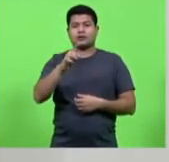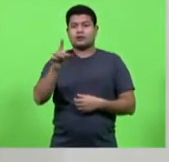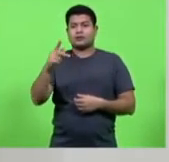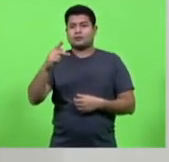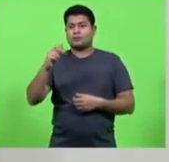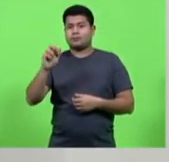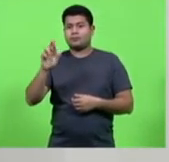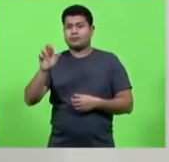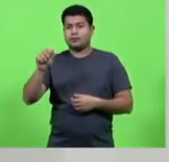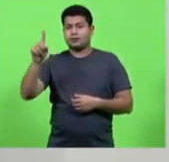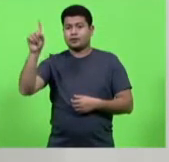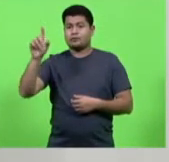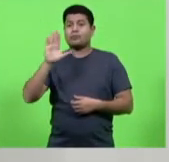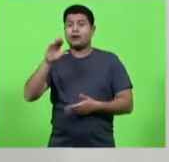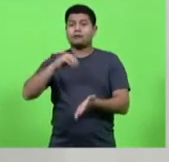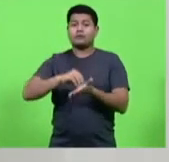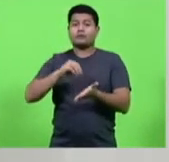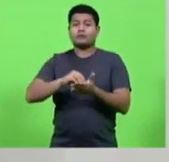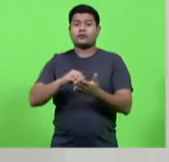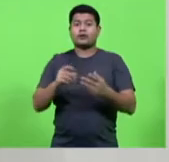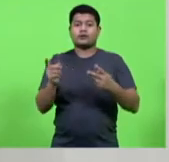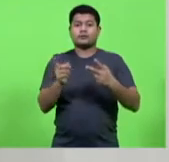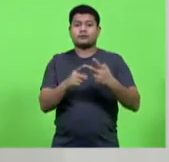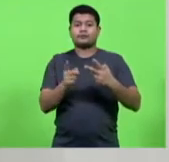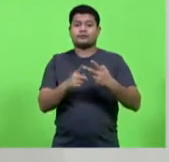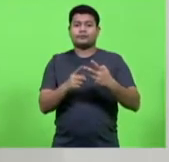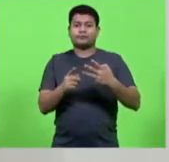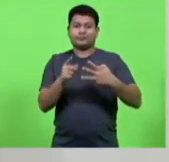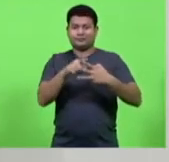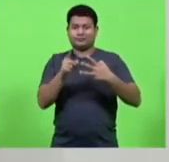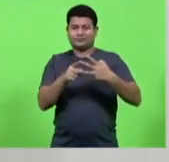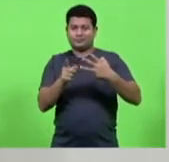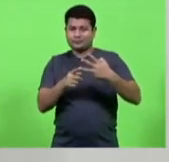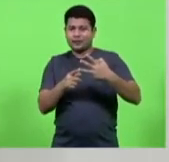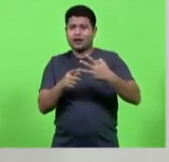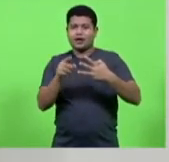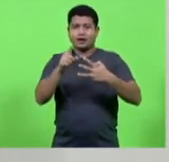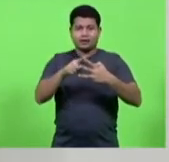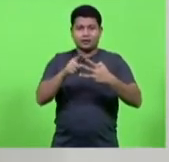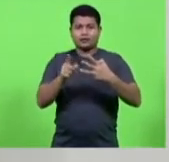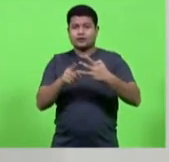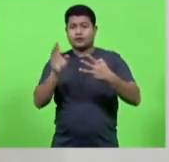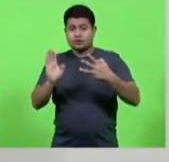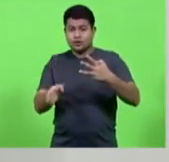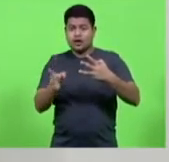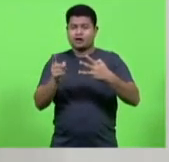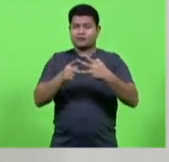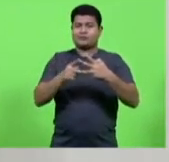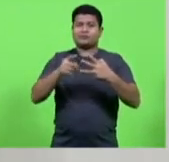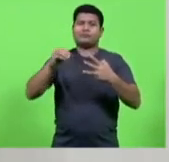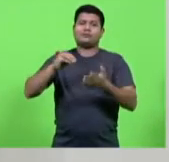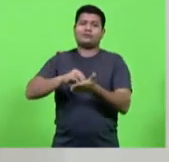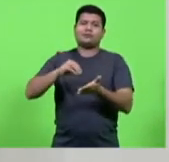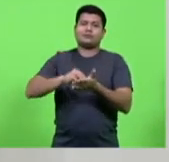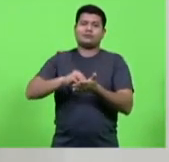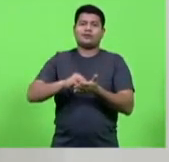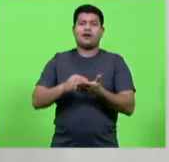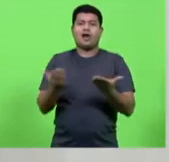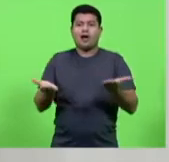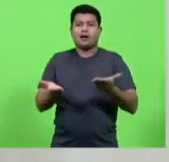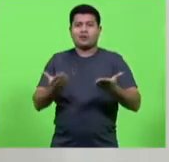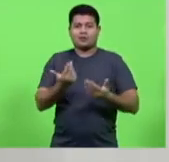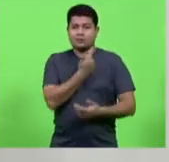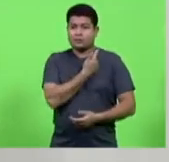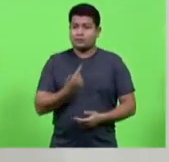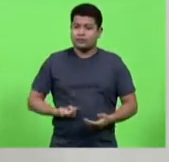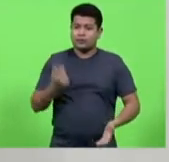etapa 2. A etapa 2, que é justamente essa que o governo agora assina, né, a autorização